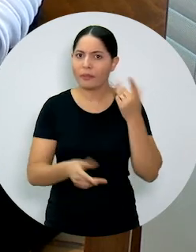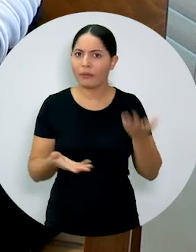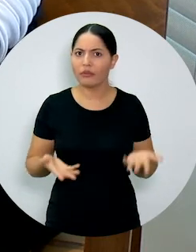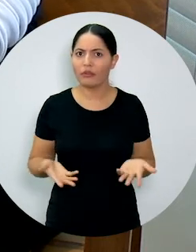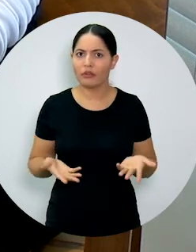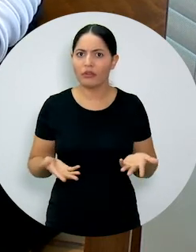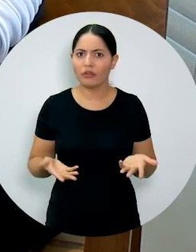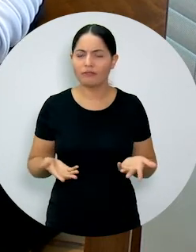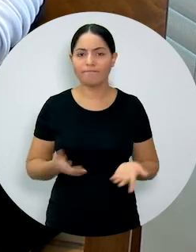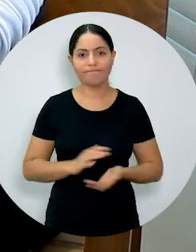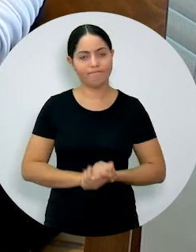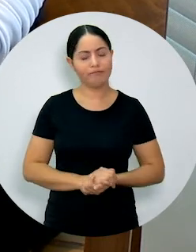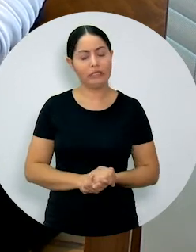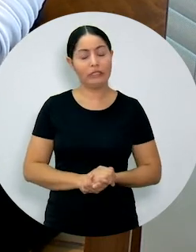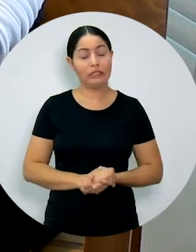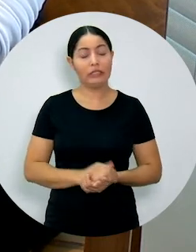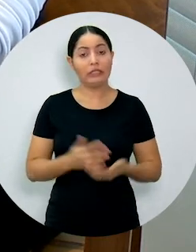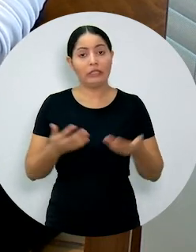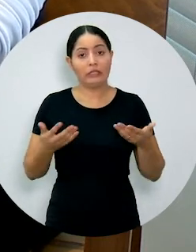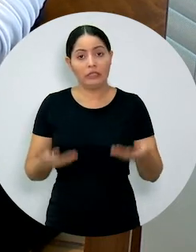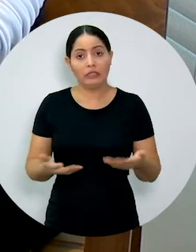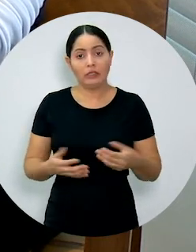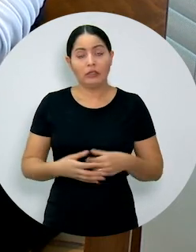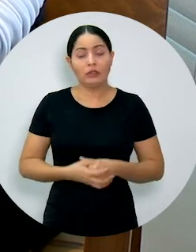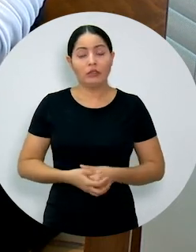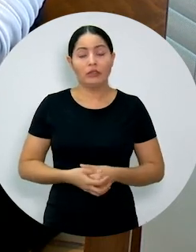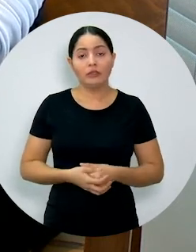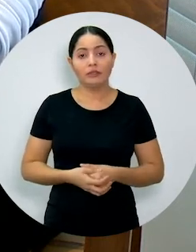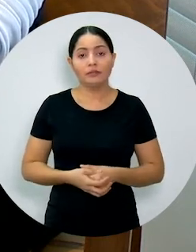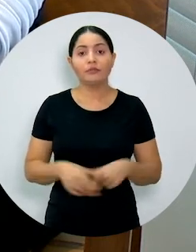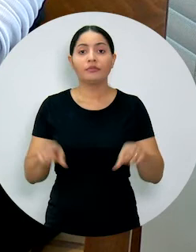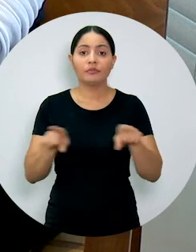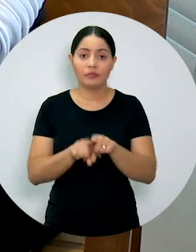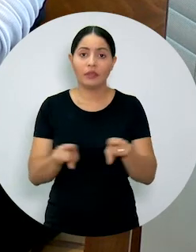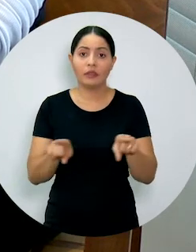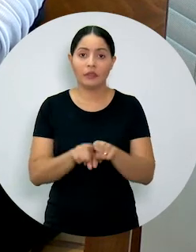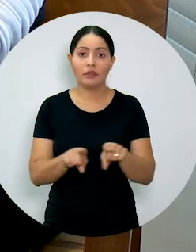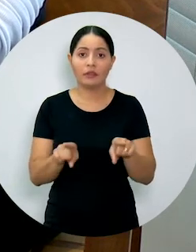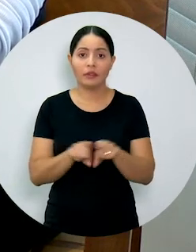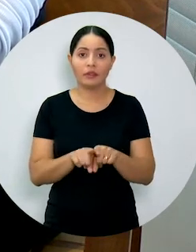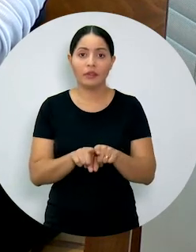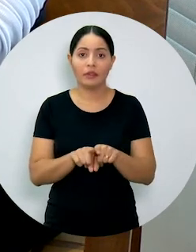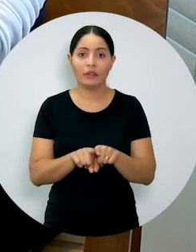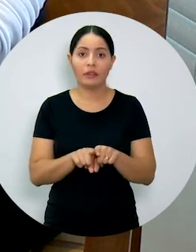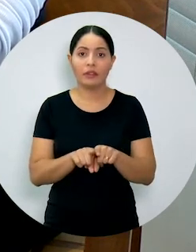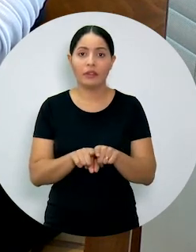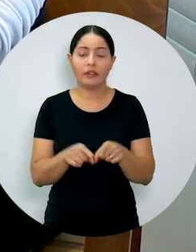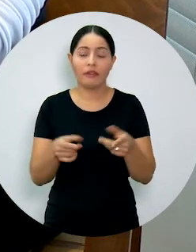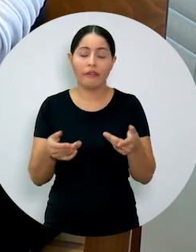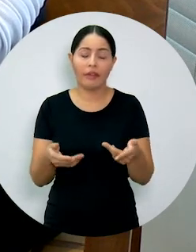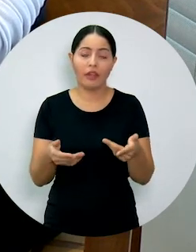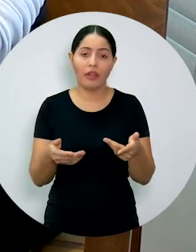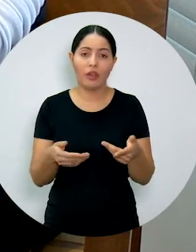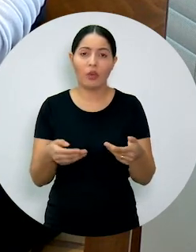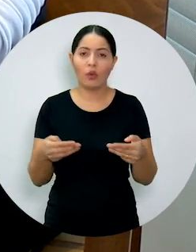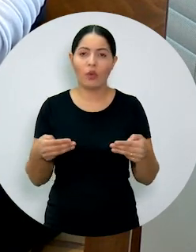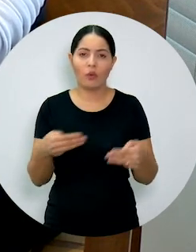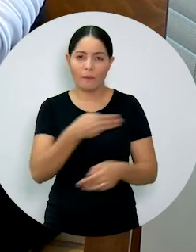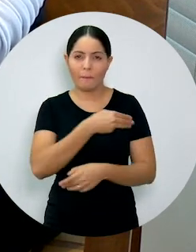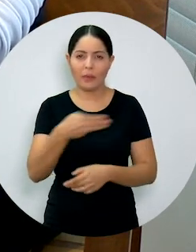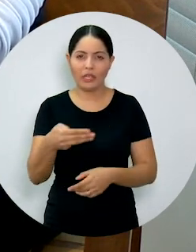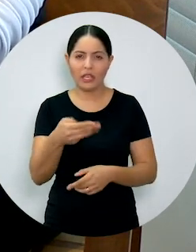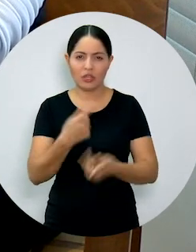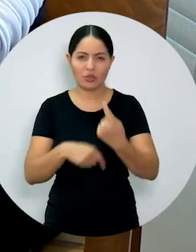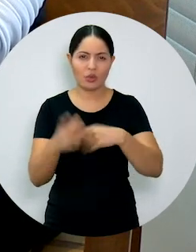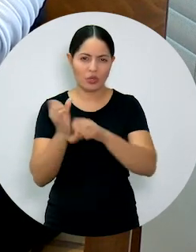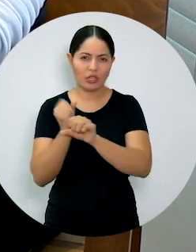Drogas, da CONAD. Ao mesmo tempo, o presidente, por via do seu ministro da